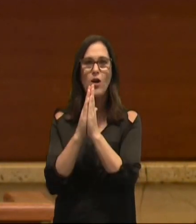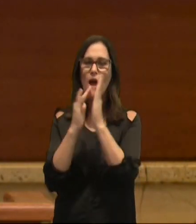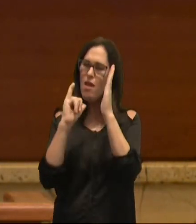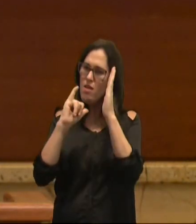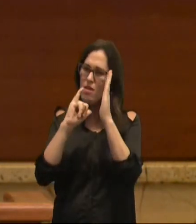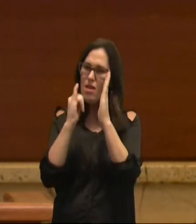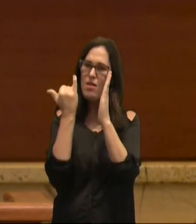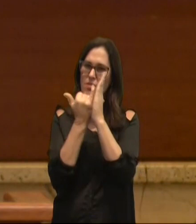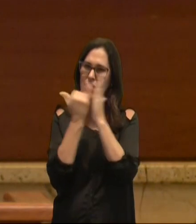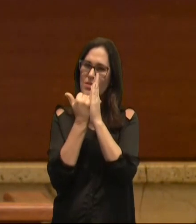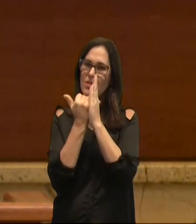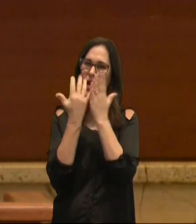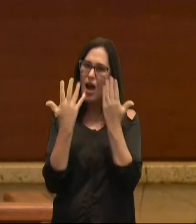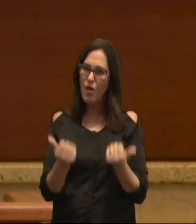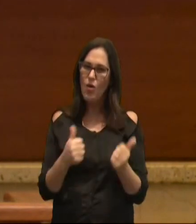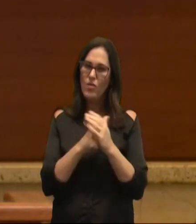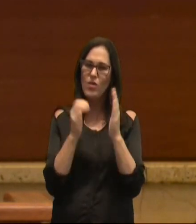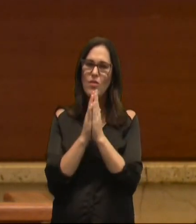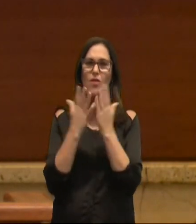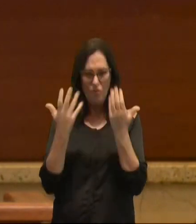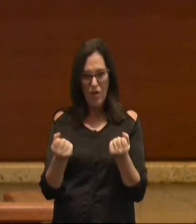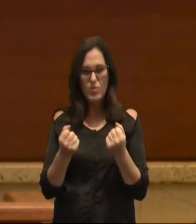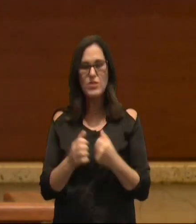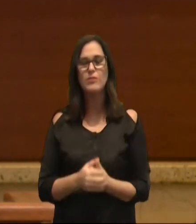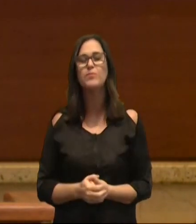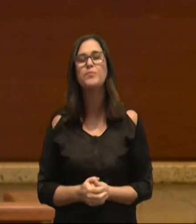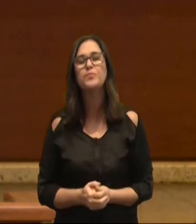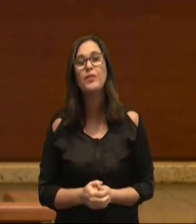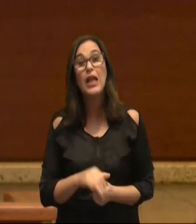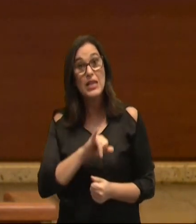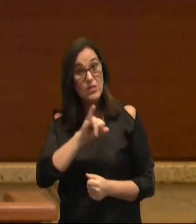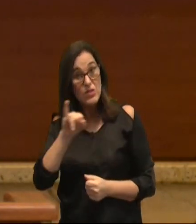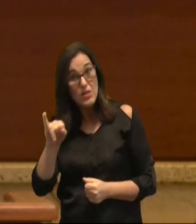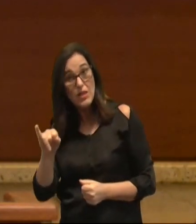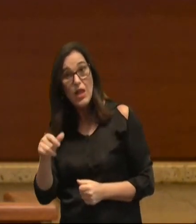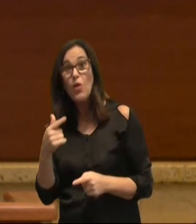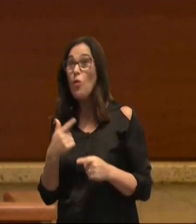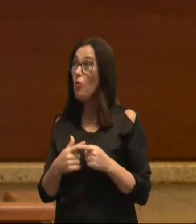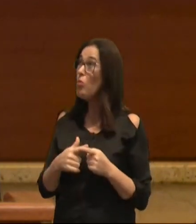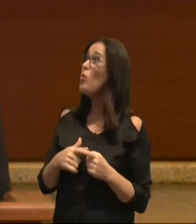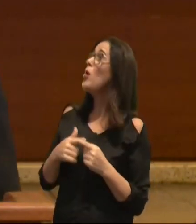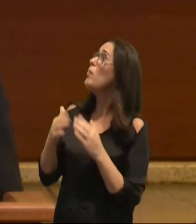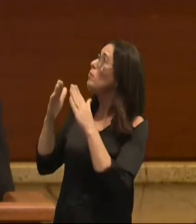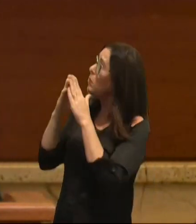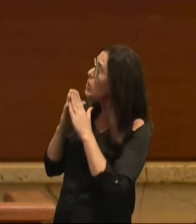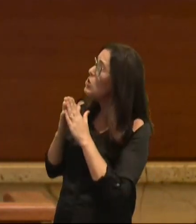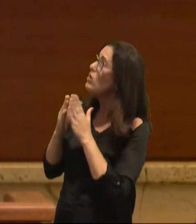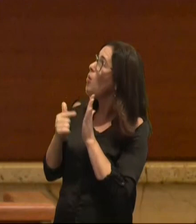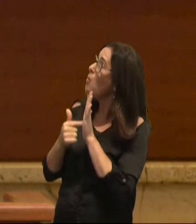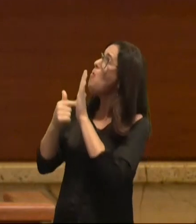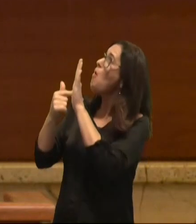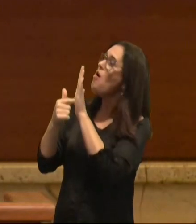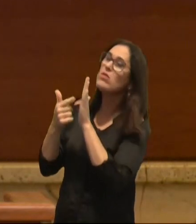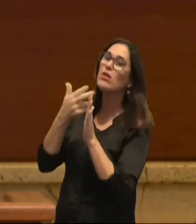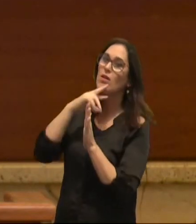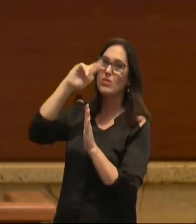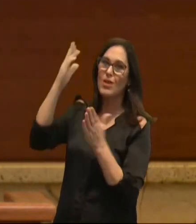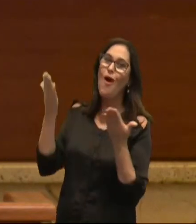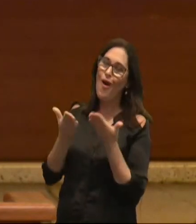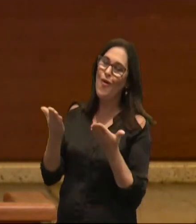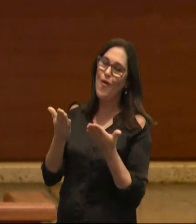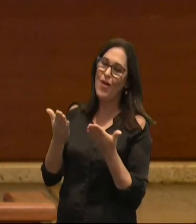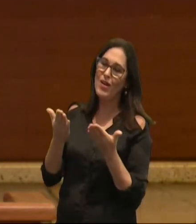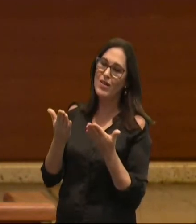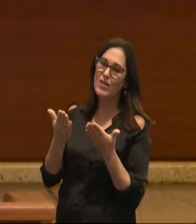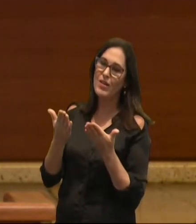interceder. Vamos orar neste momento, feche os seus olhos. Se você tem algum motivo de oração, algum pedido, apresente diante dele agora, quando